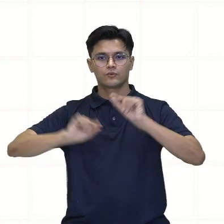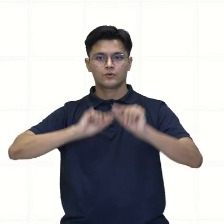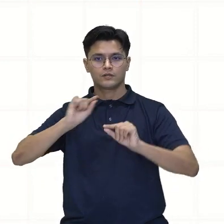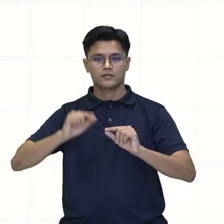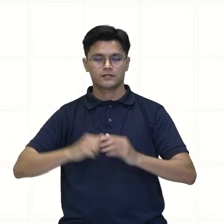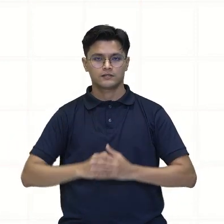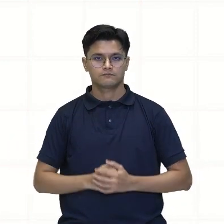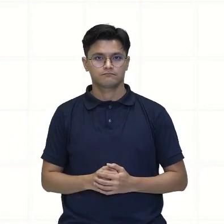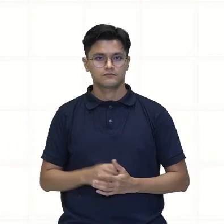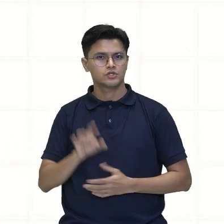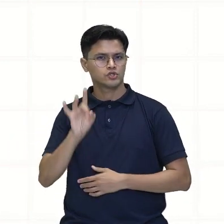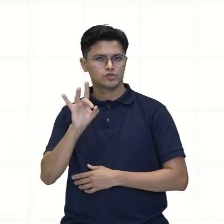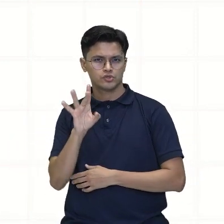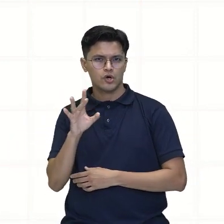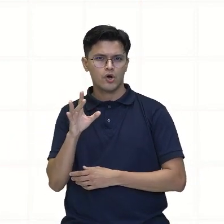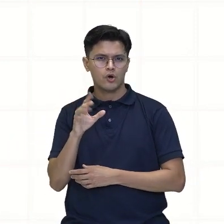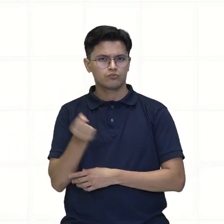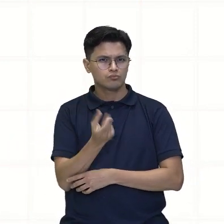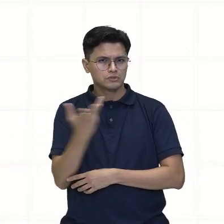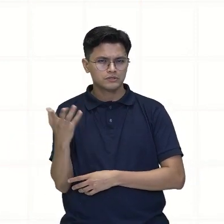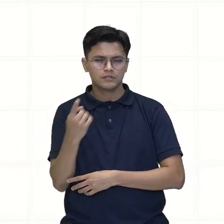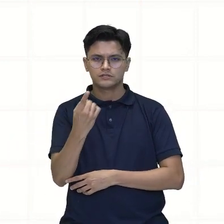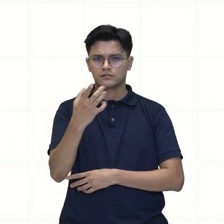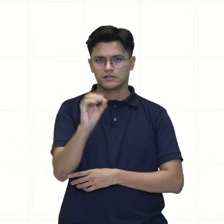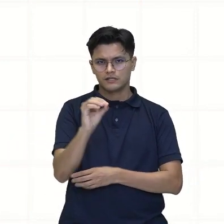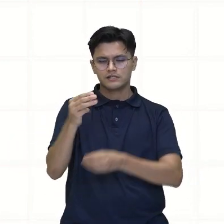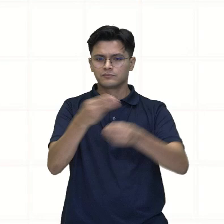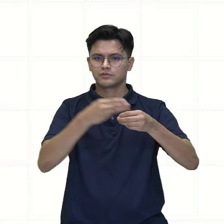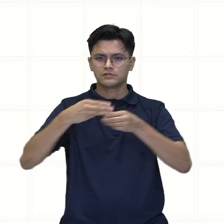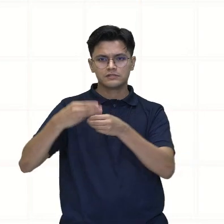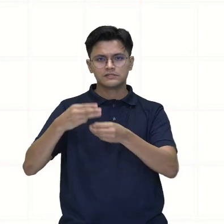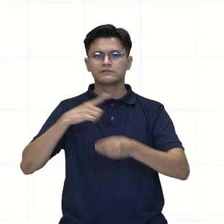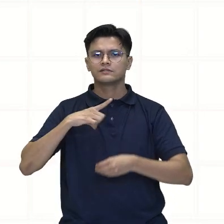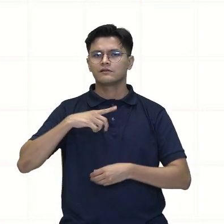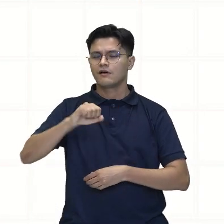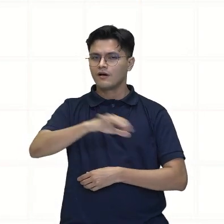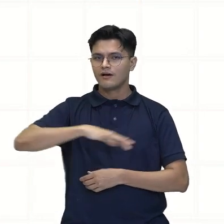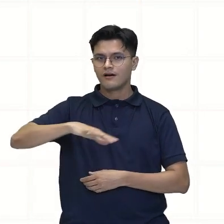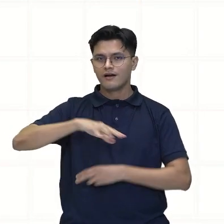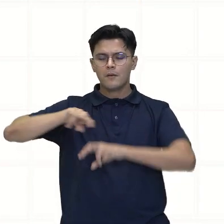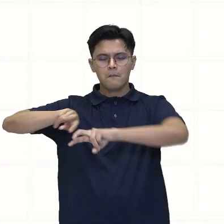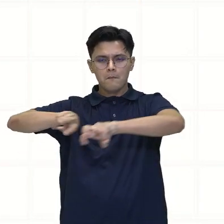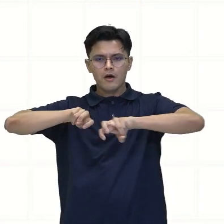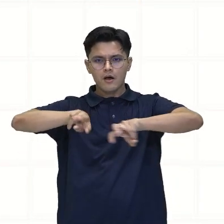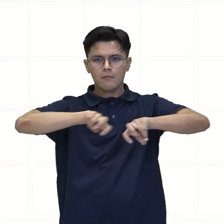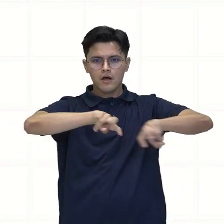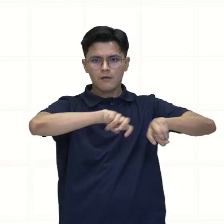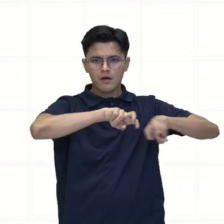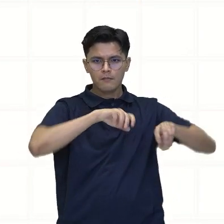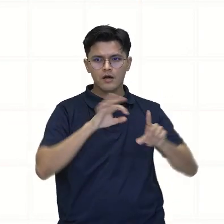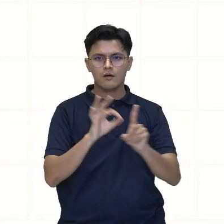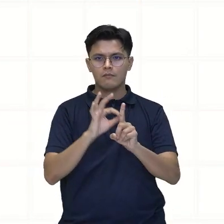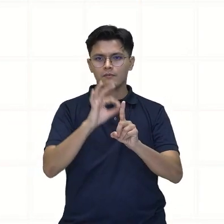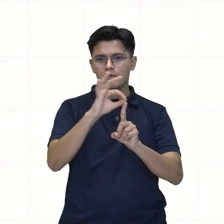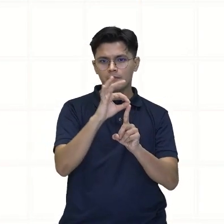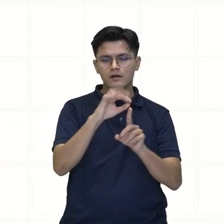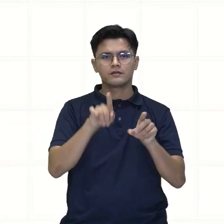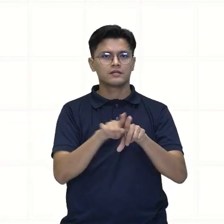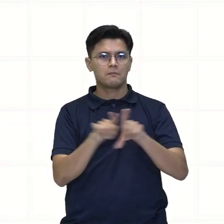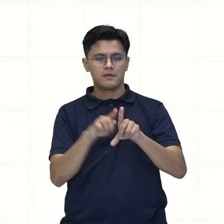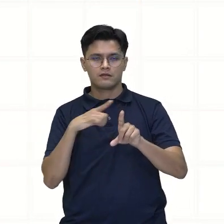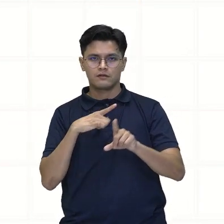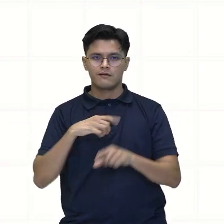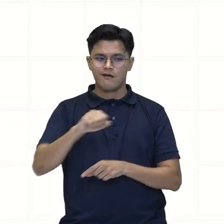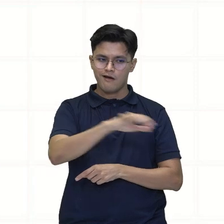apenas 10 municípios que vão ter área com colheita de soja, né? Áreas maiores, que vão de